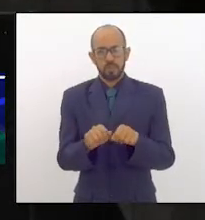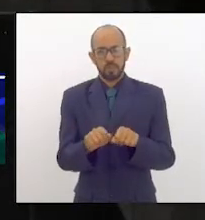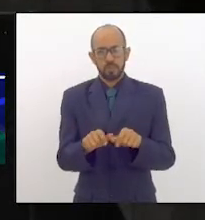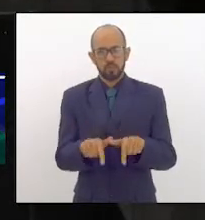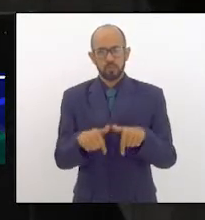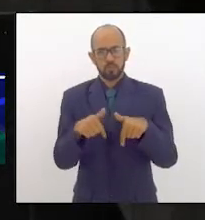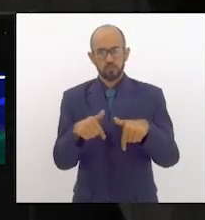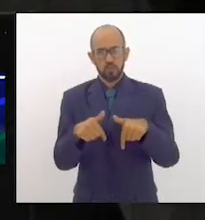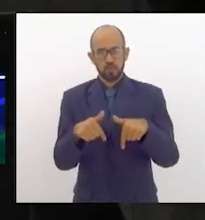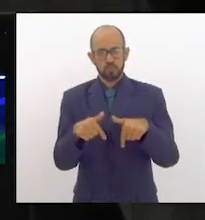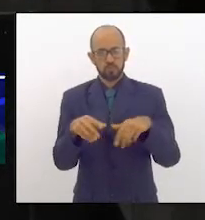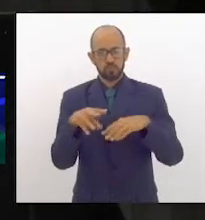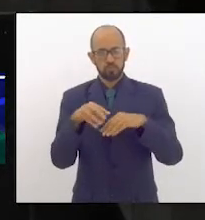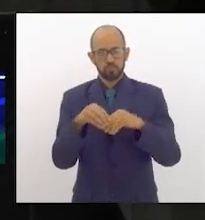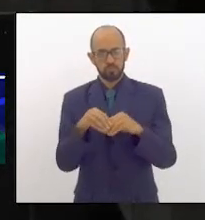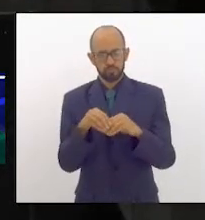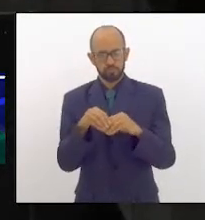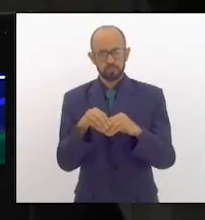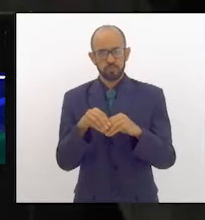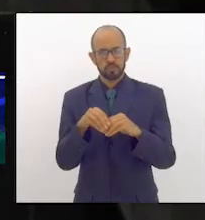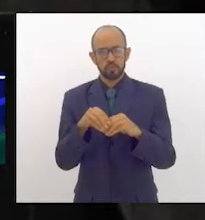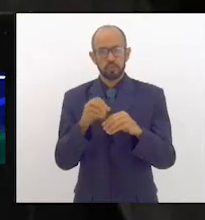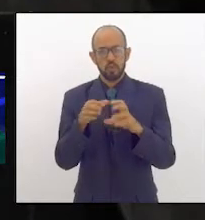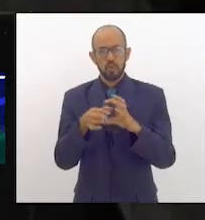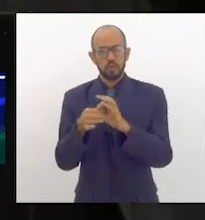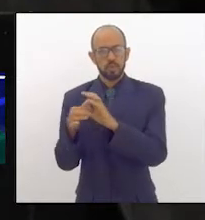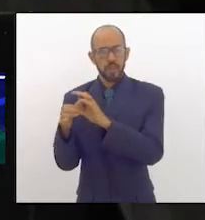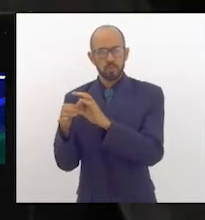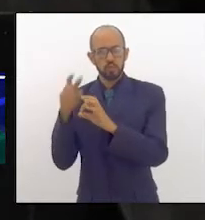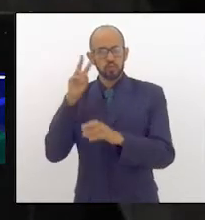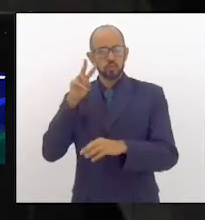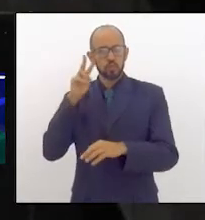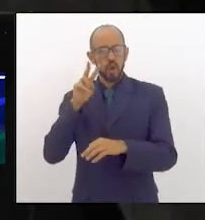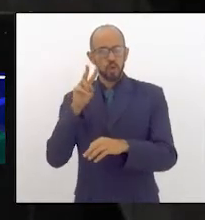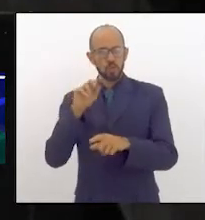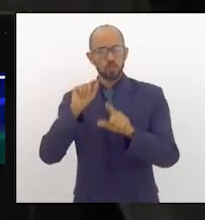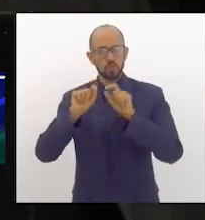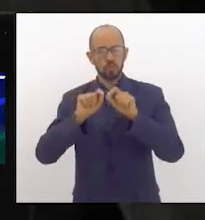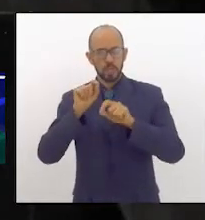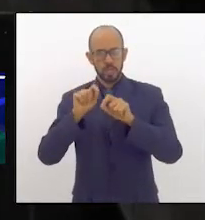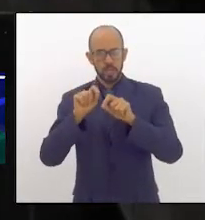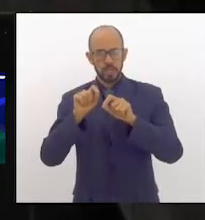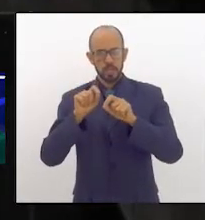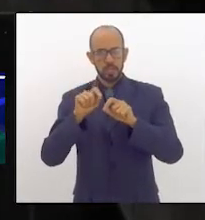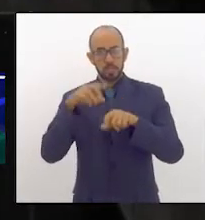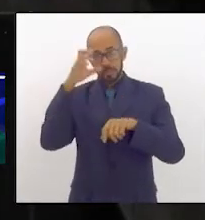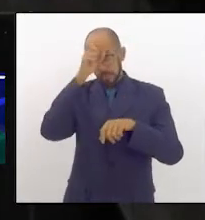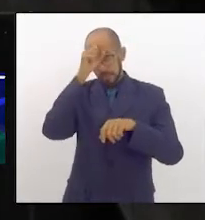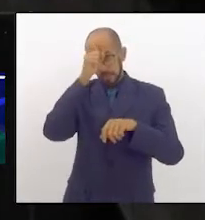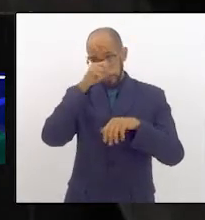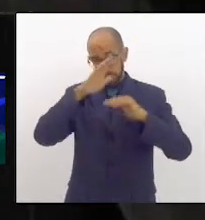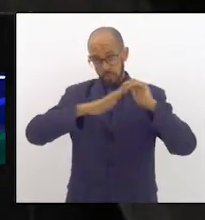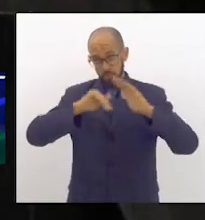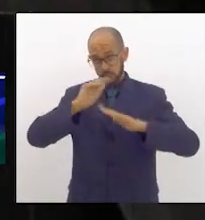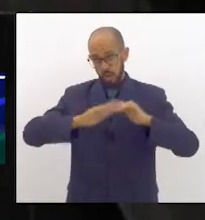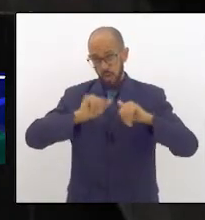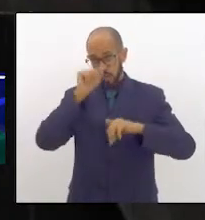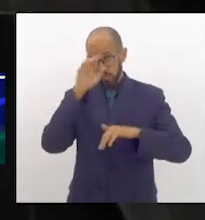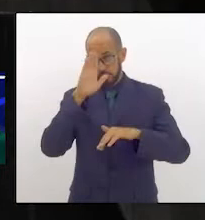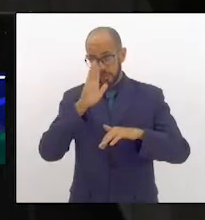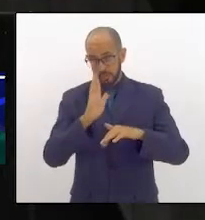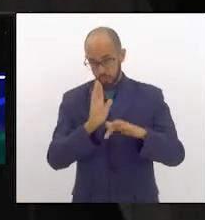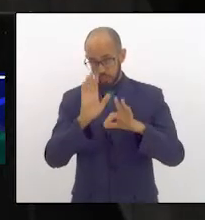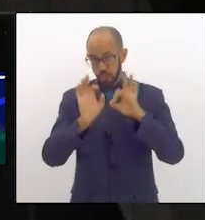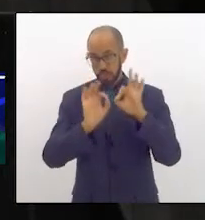Previ cimo de contextualização histórica para dizer que a aprendizagem profissional no Brasil de maneira mais